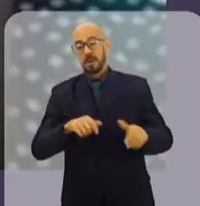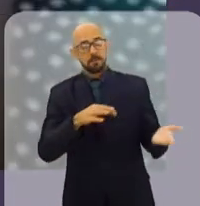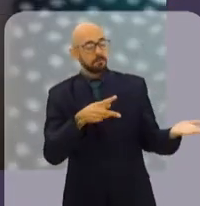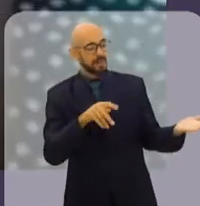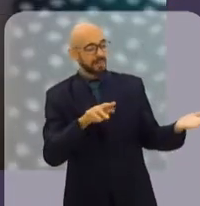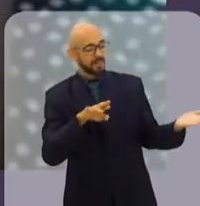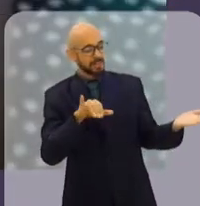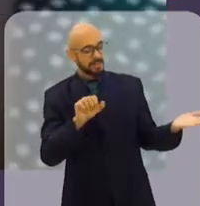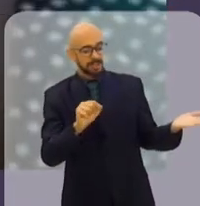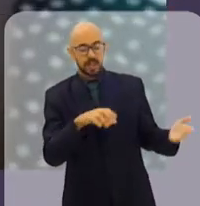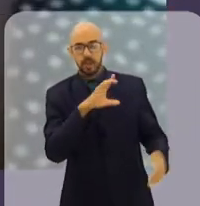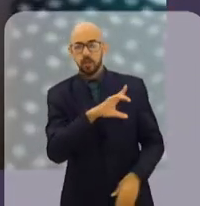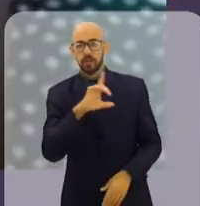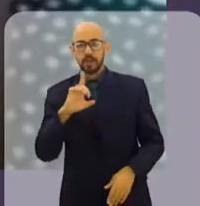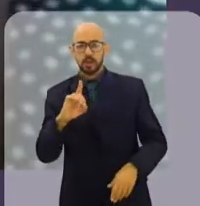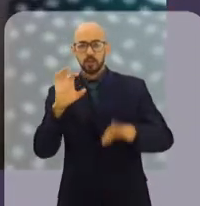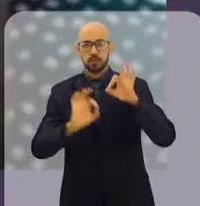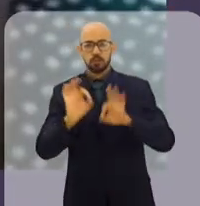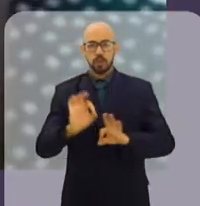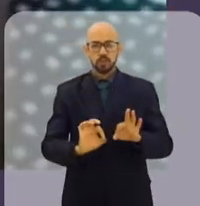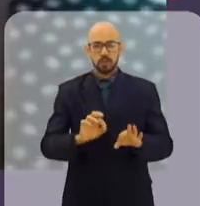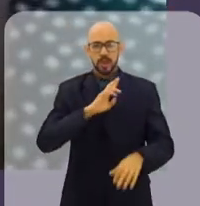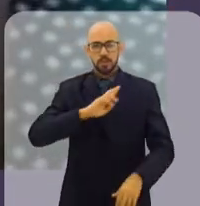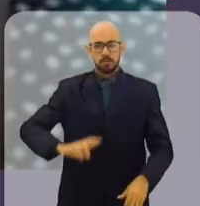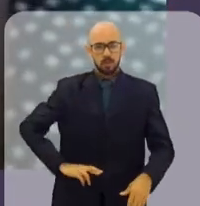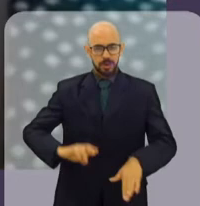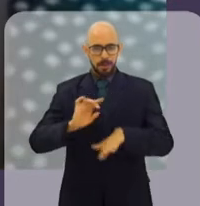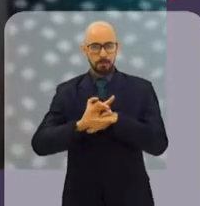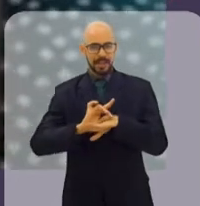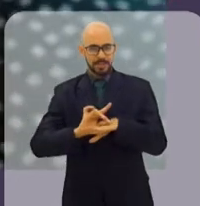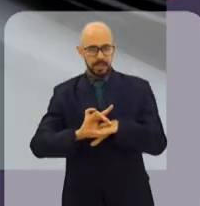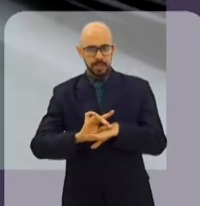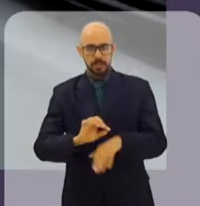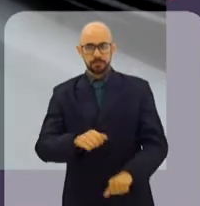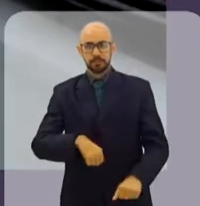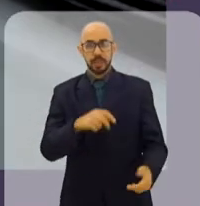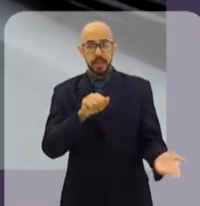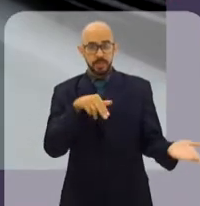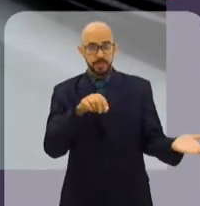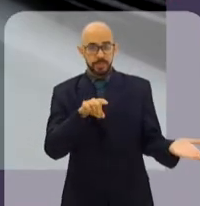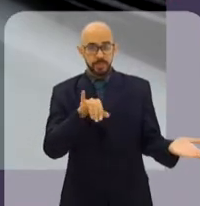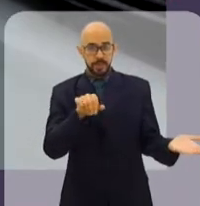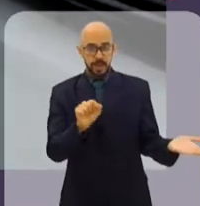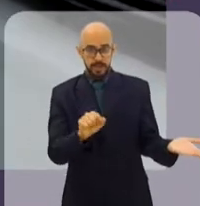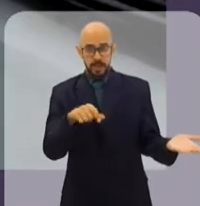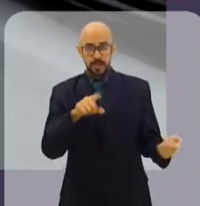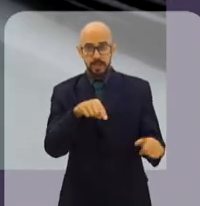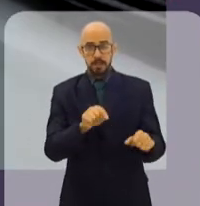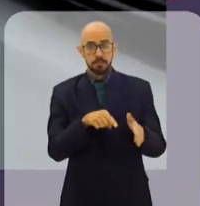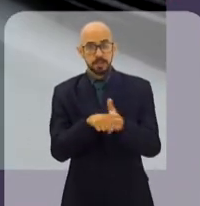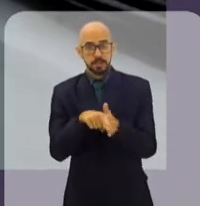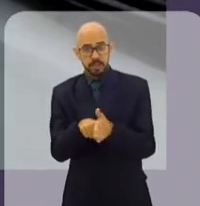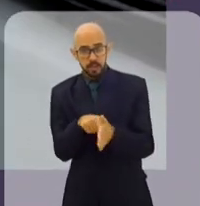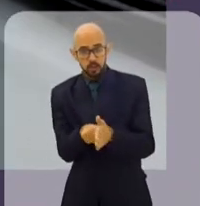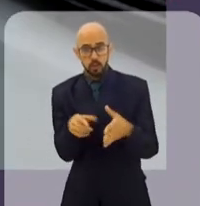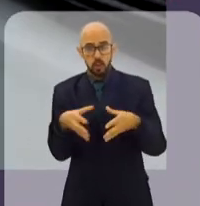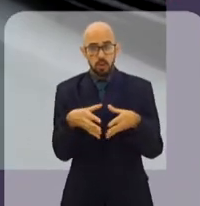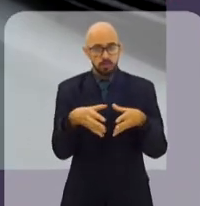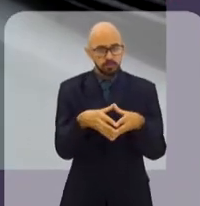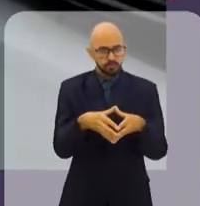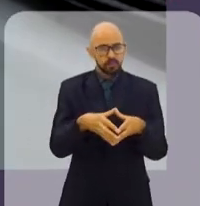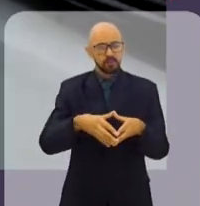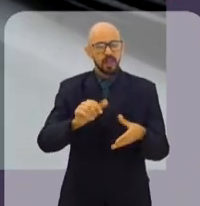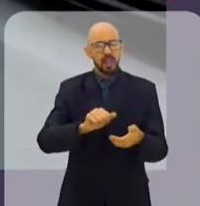com Patrícia Silva, coordenadora do projeto República Preta, com Andréa Nascimento, pesquisadora do Coletivo de